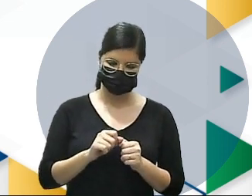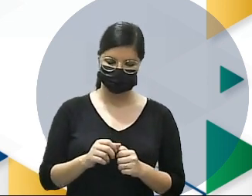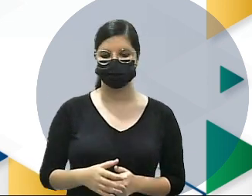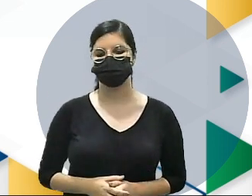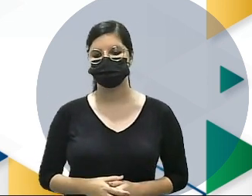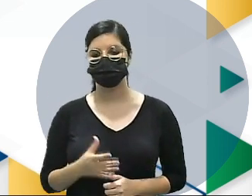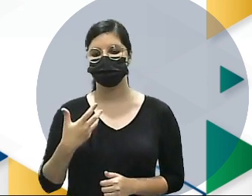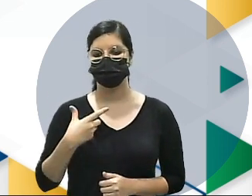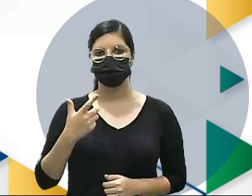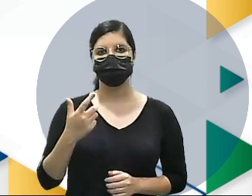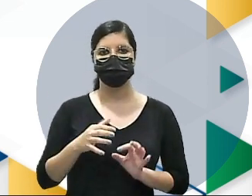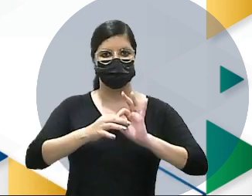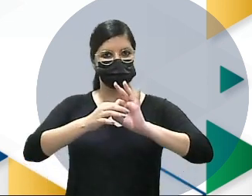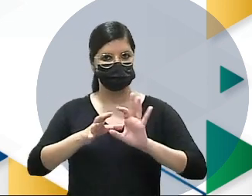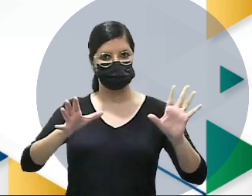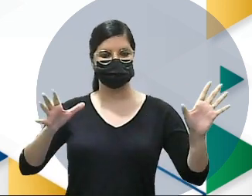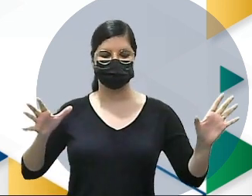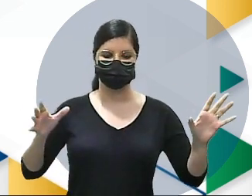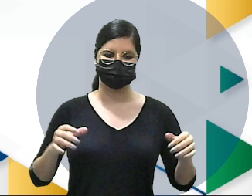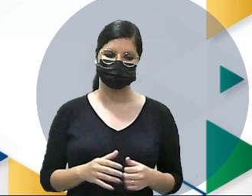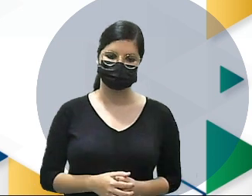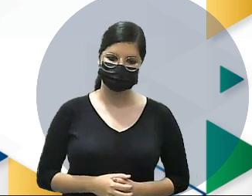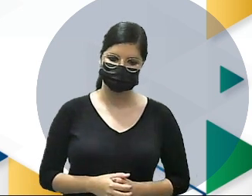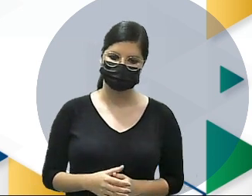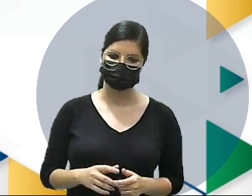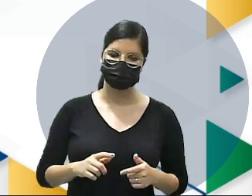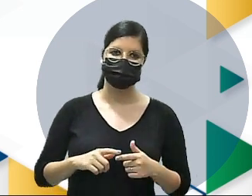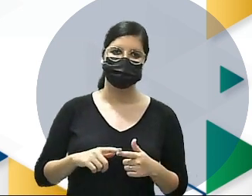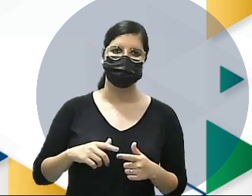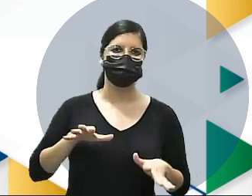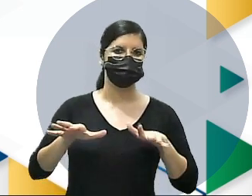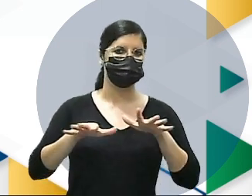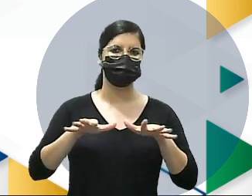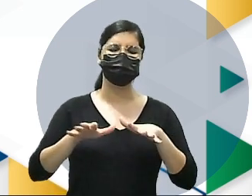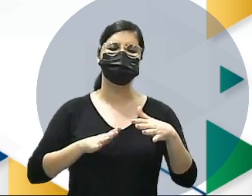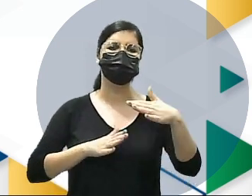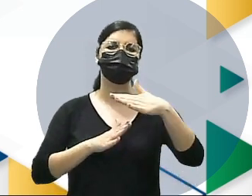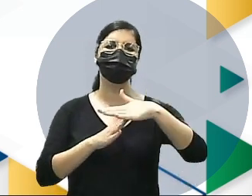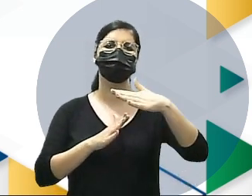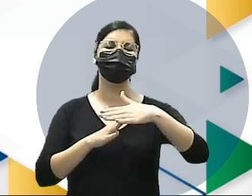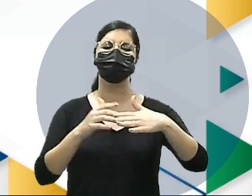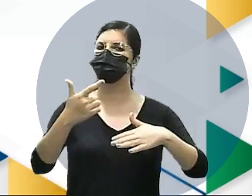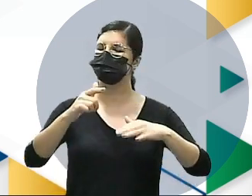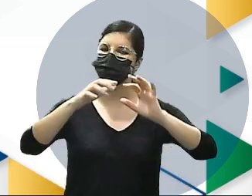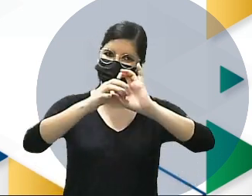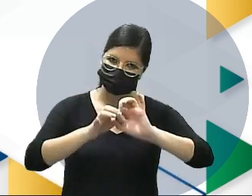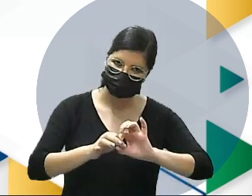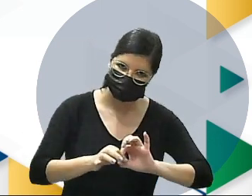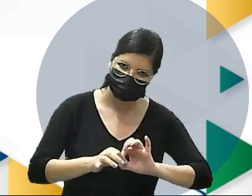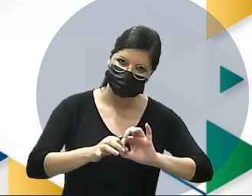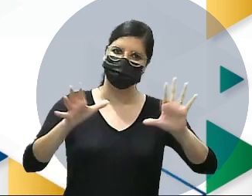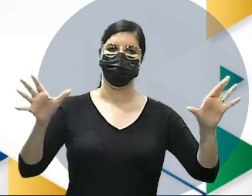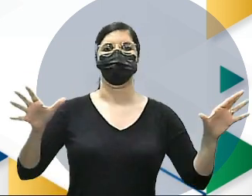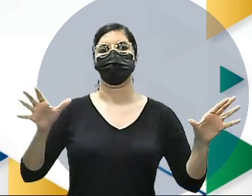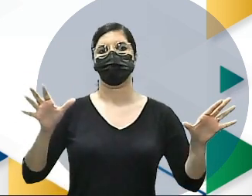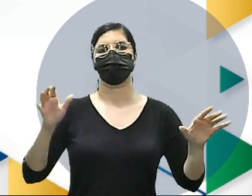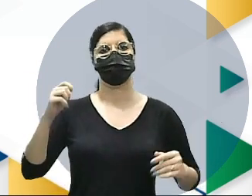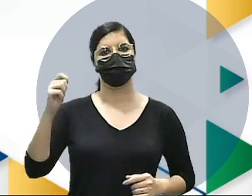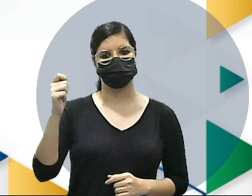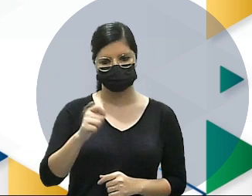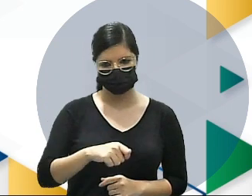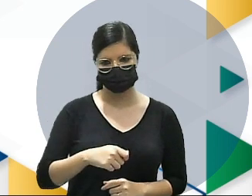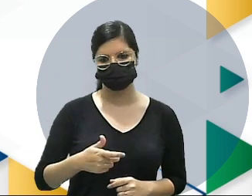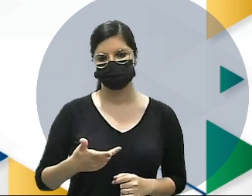outras danças para poder se libertar nela é não existe limitação de movimento já todo movimento é livre e é bem vindo dentro das